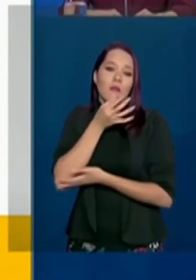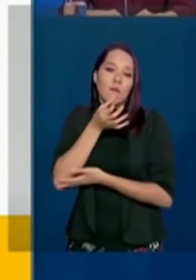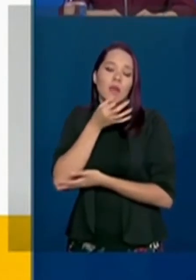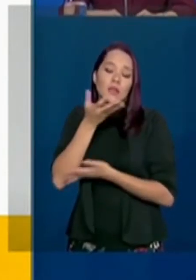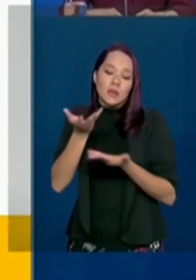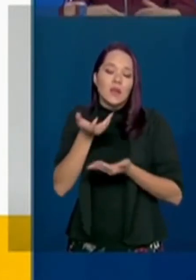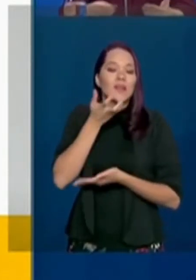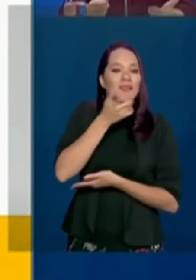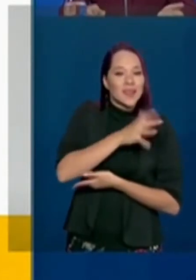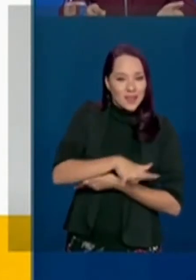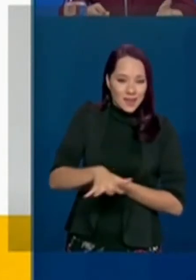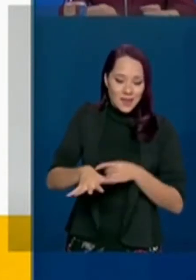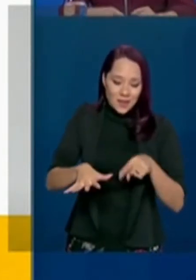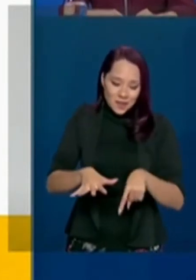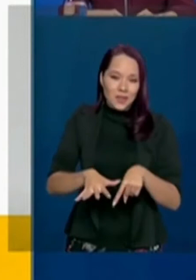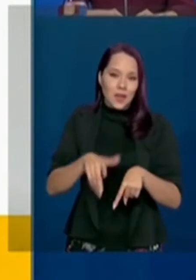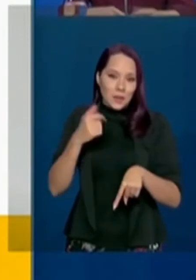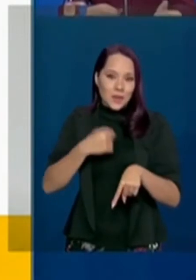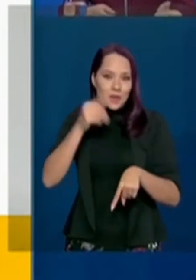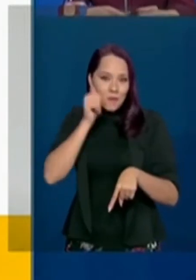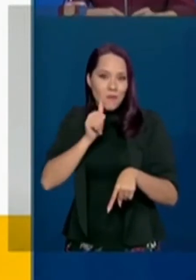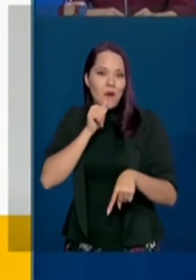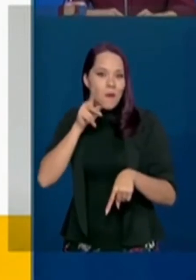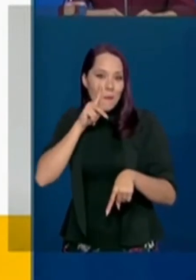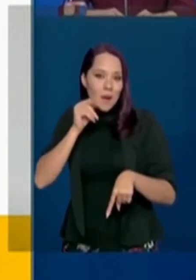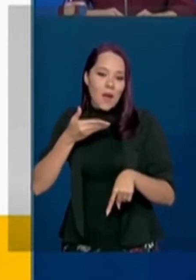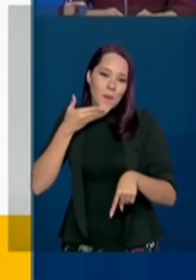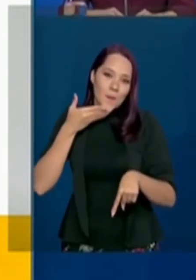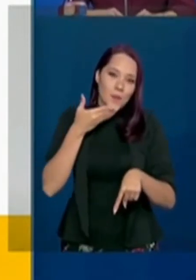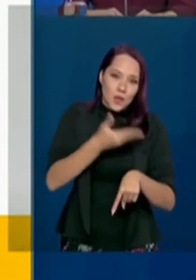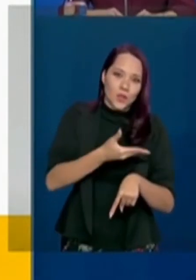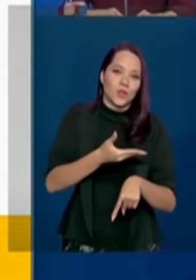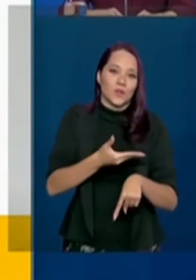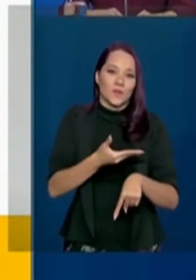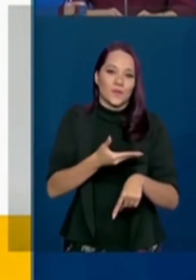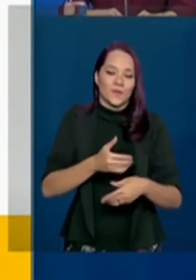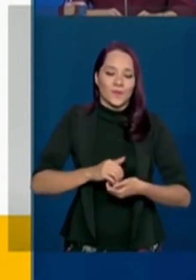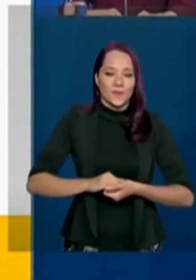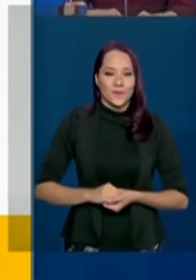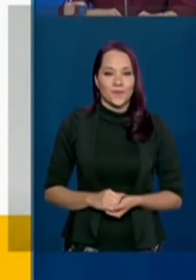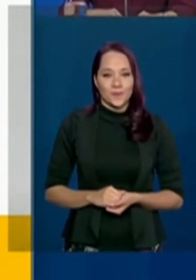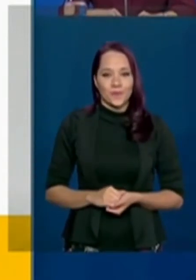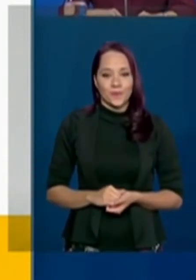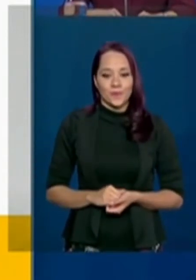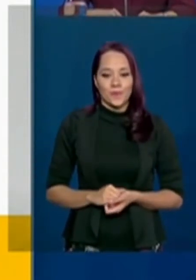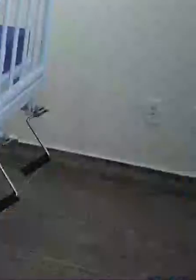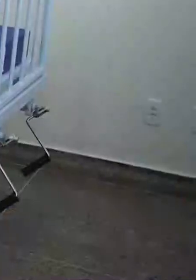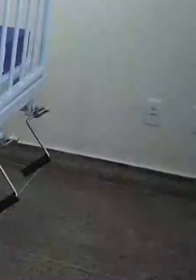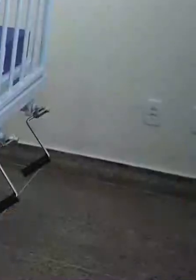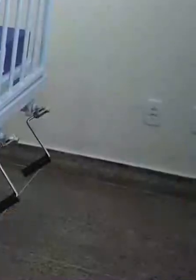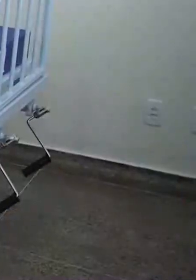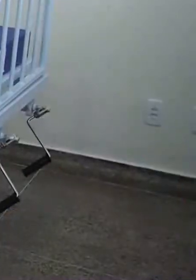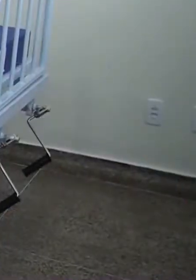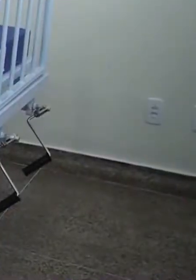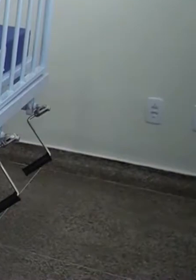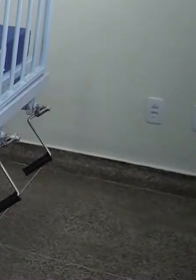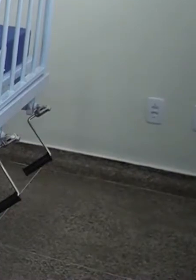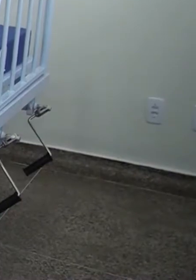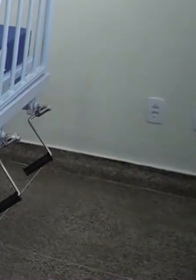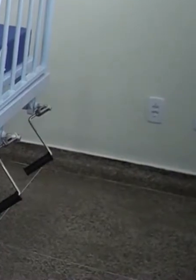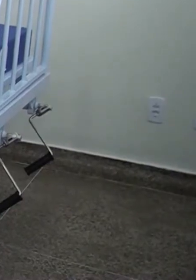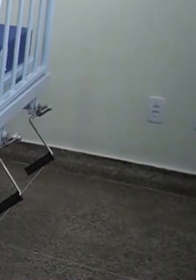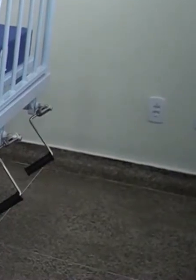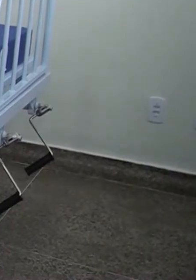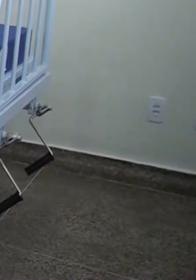das crianças, sobre o pedido formal e consentimento dos seus pais ou tutores. Após